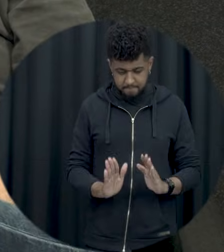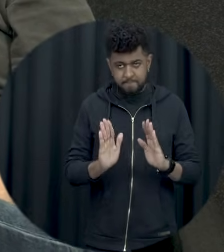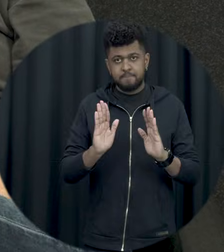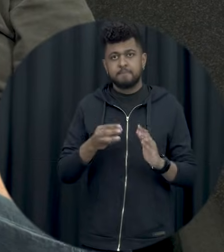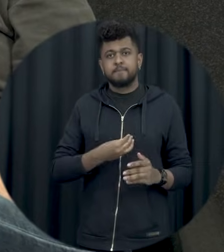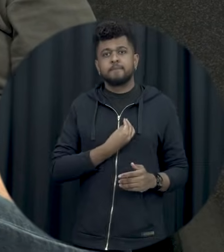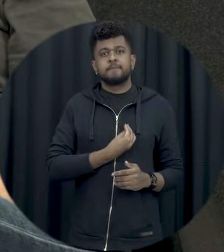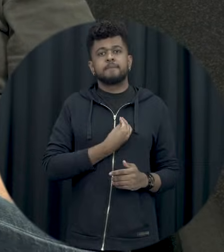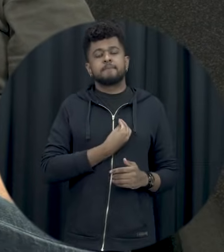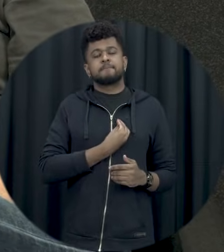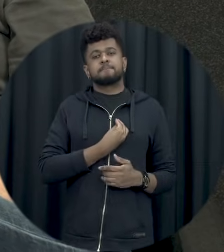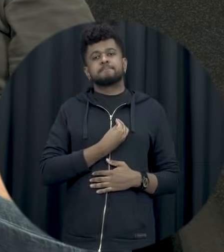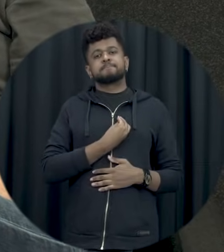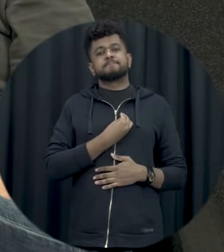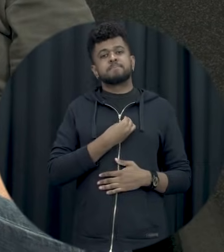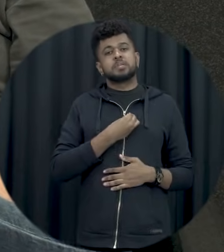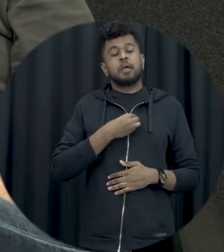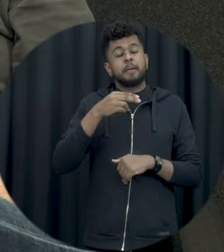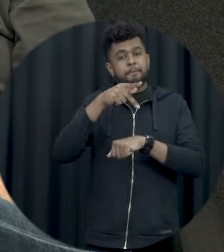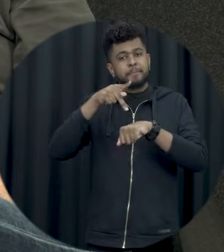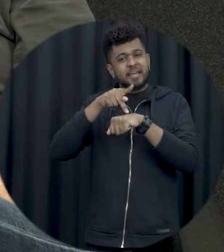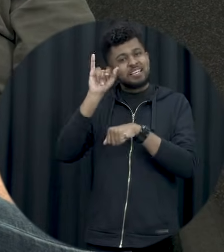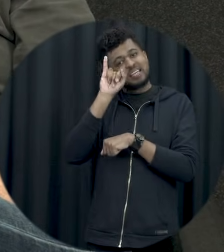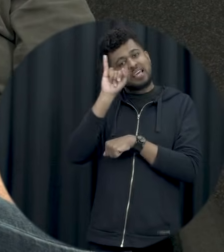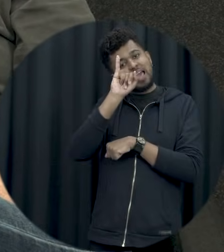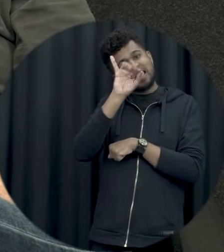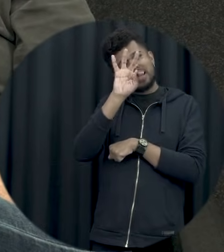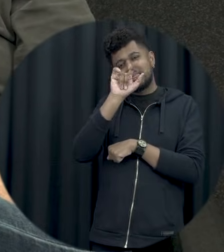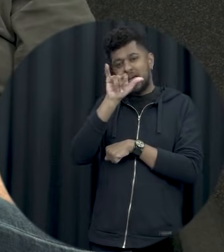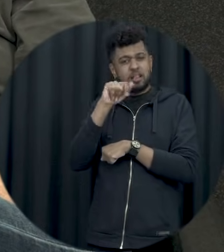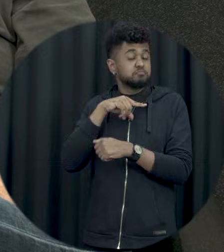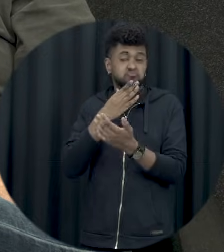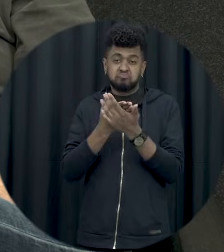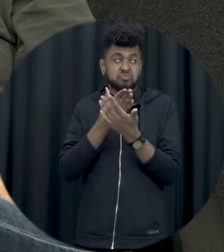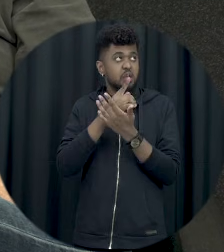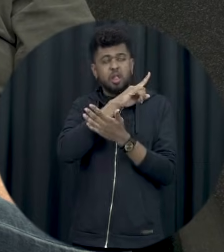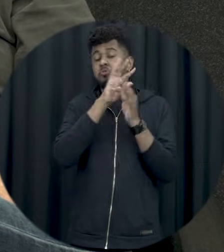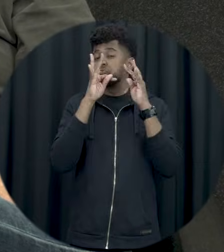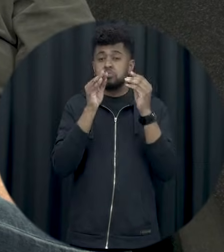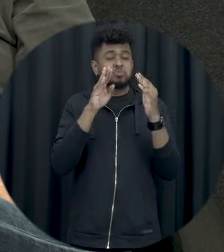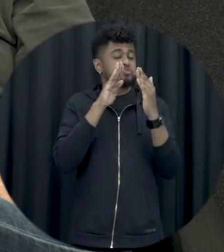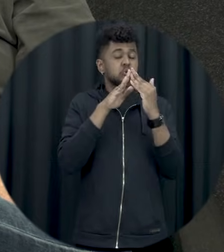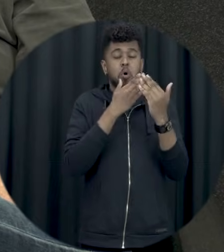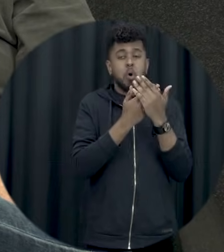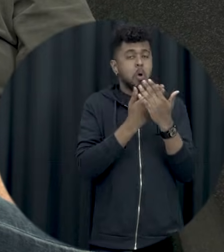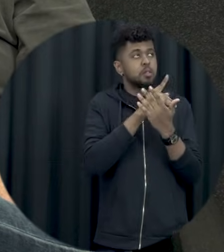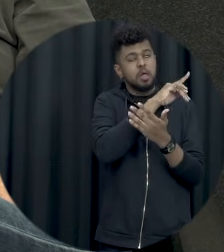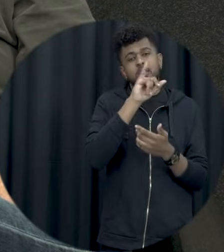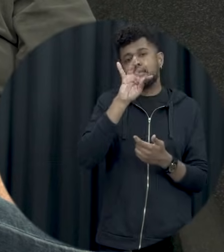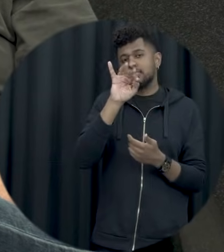viver, portanto, na Itália, em Roma, estudei lá. Todo o meu percurso escolar foi na